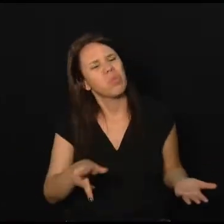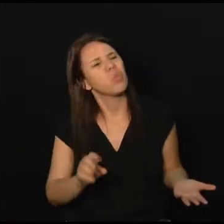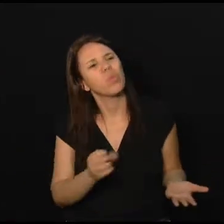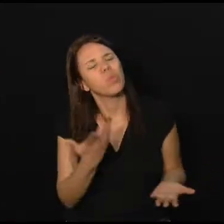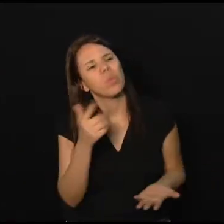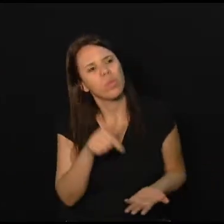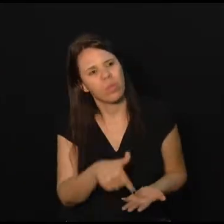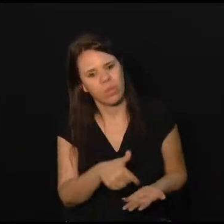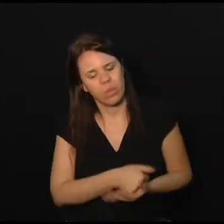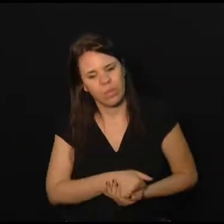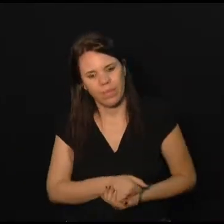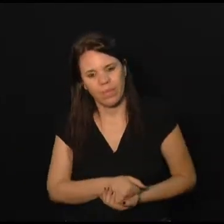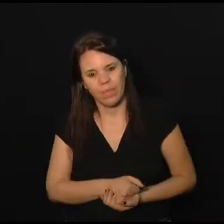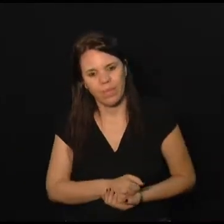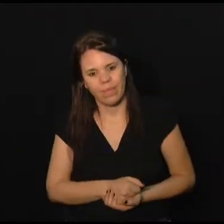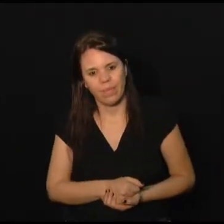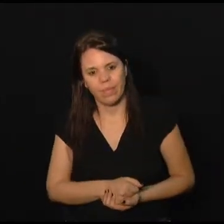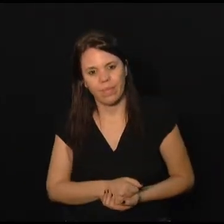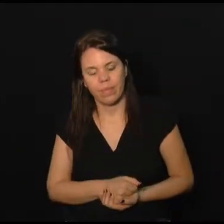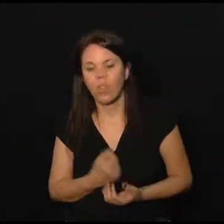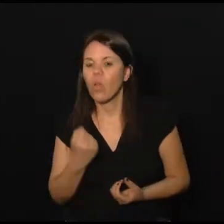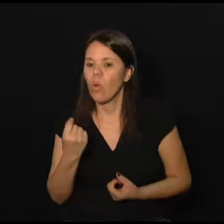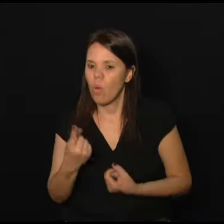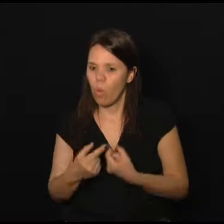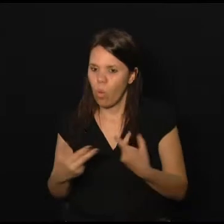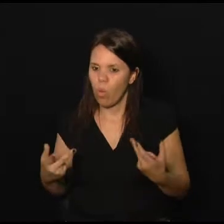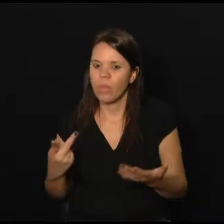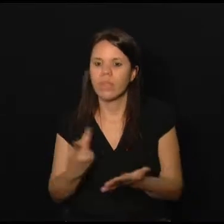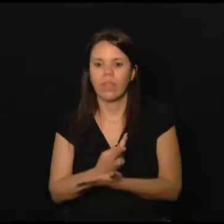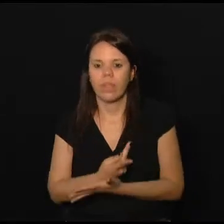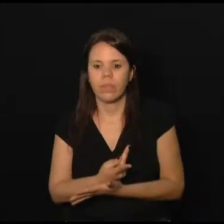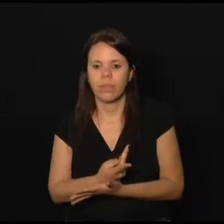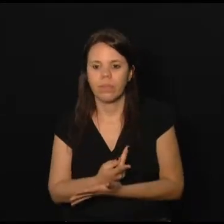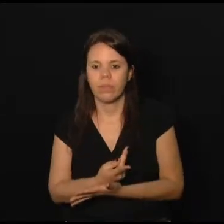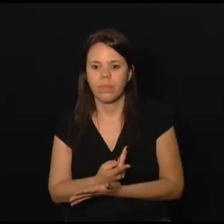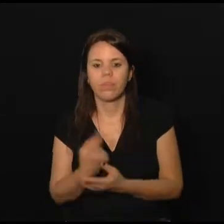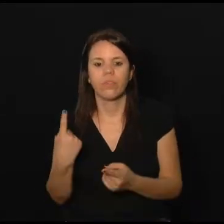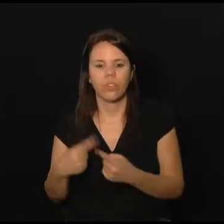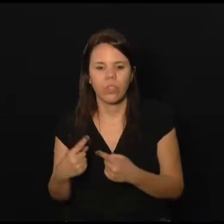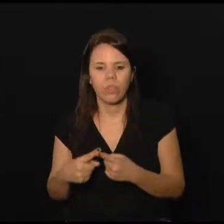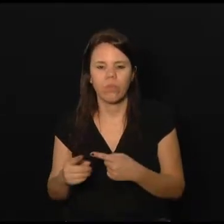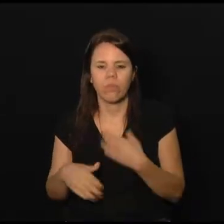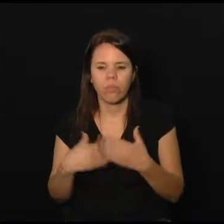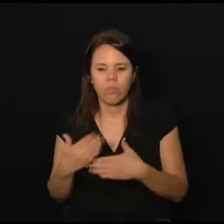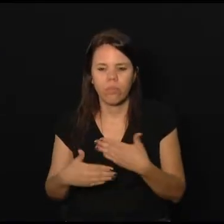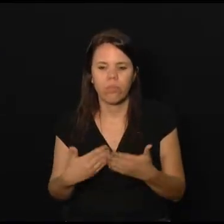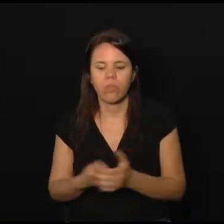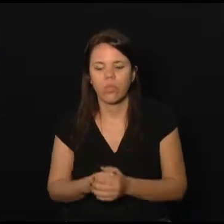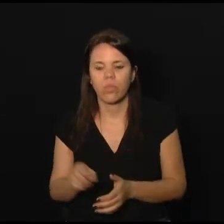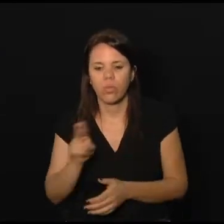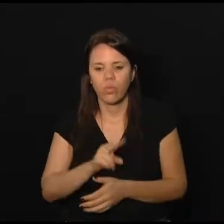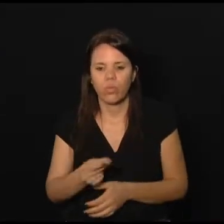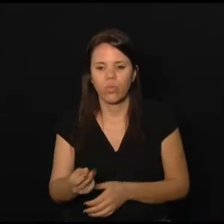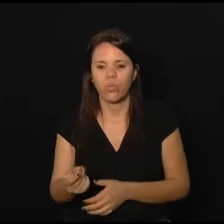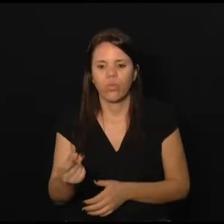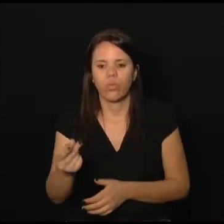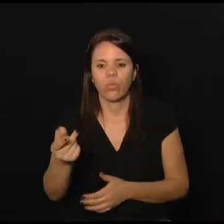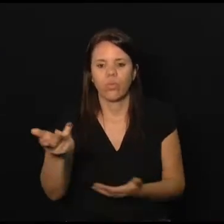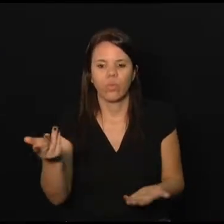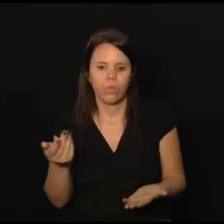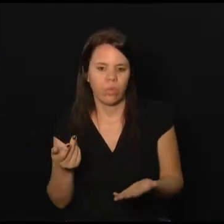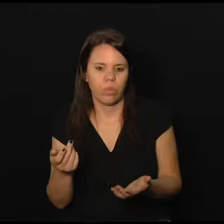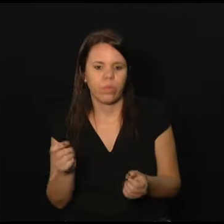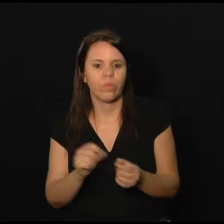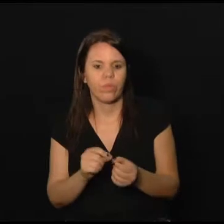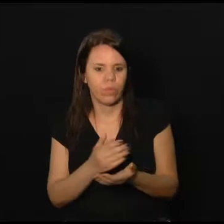acontecendo? Né? Então, alguma coisa está errada. Porque vai chegando um processo do uso contínuo e do abuso que